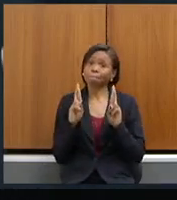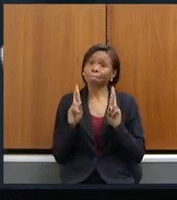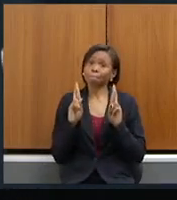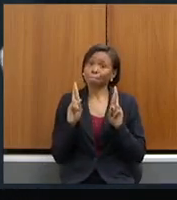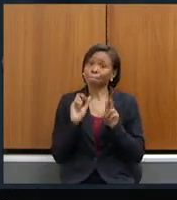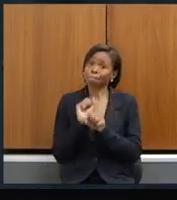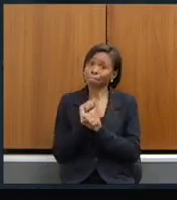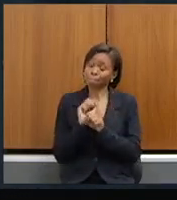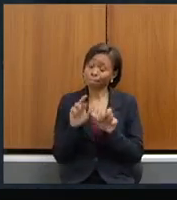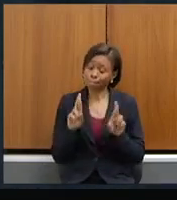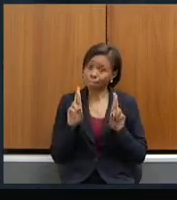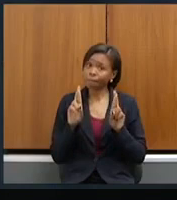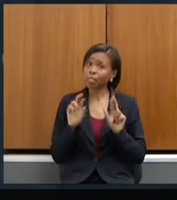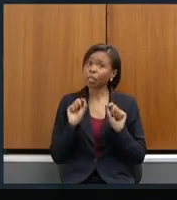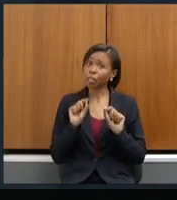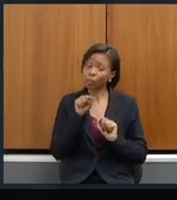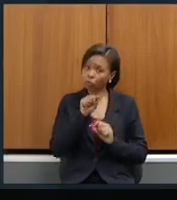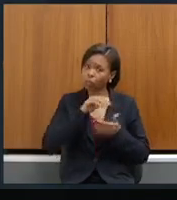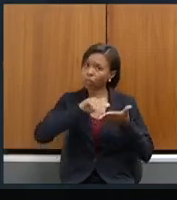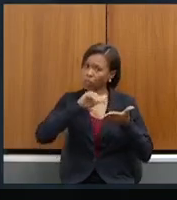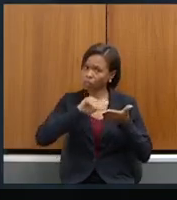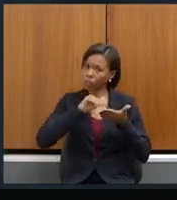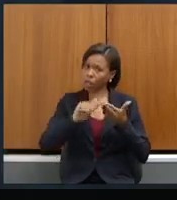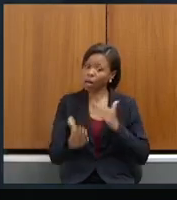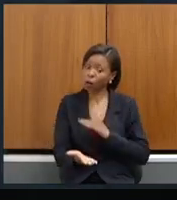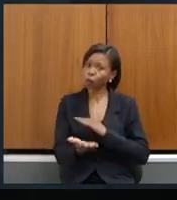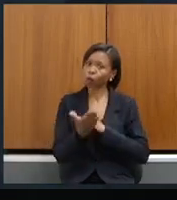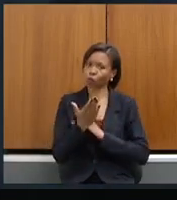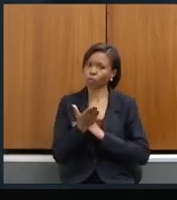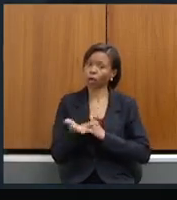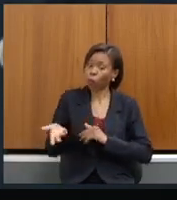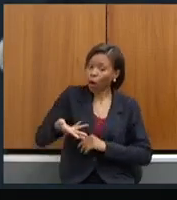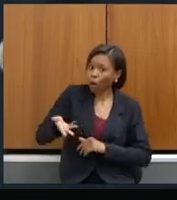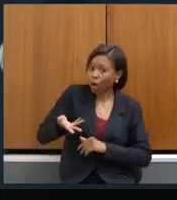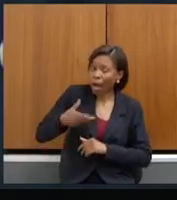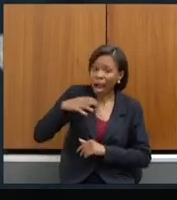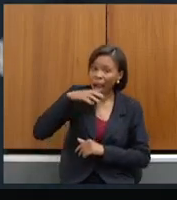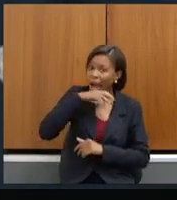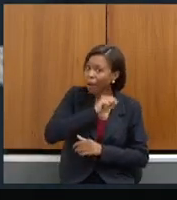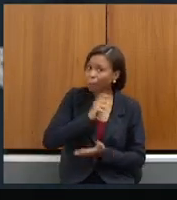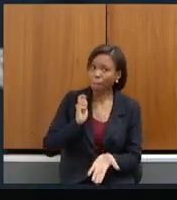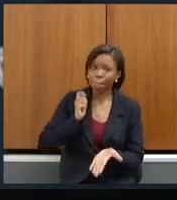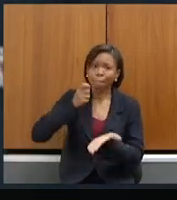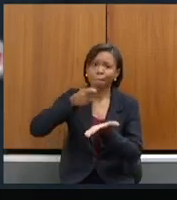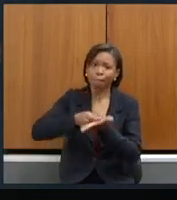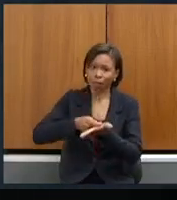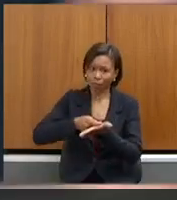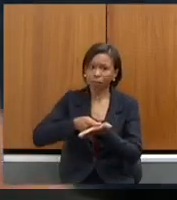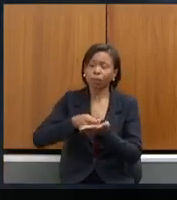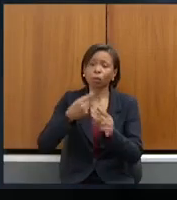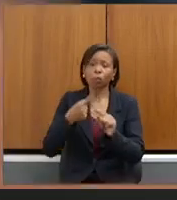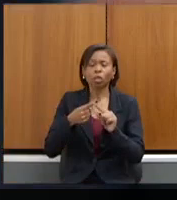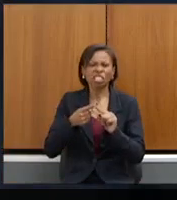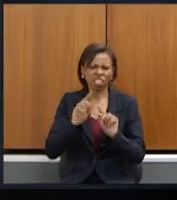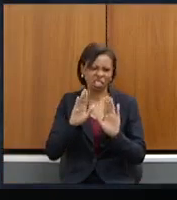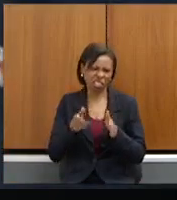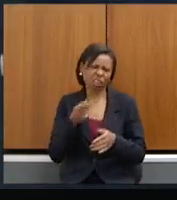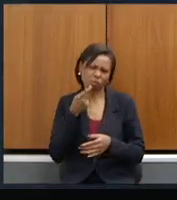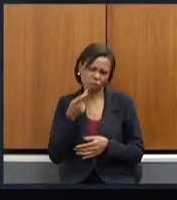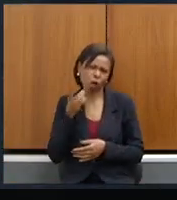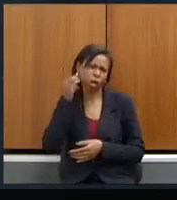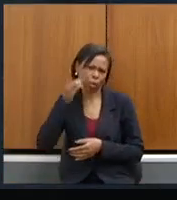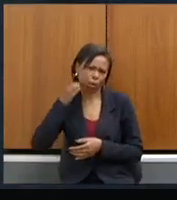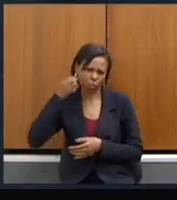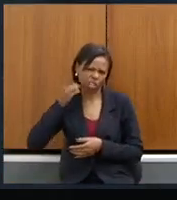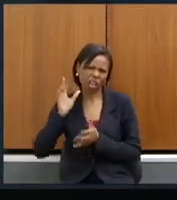pode nos ajudar a acelerar o pagamento nessa condição sendo que Como já foi dito pelos